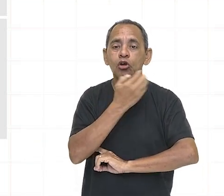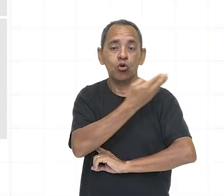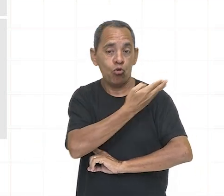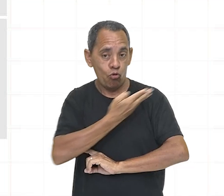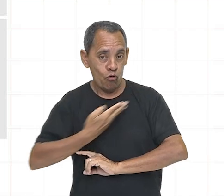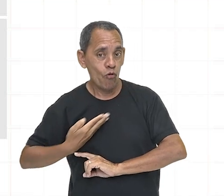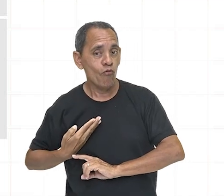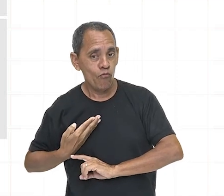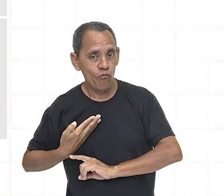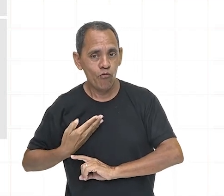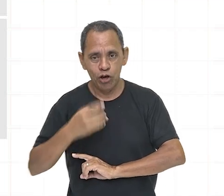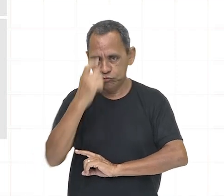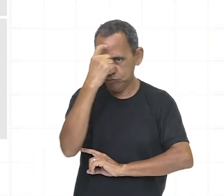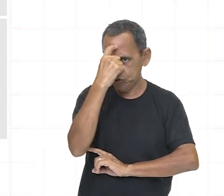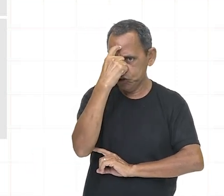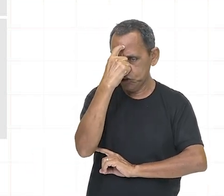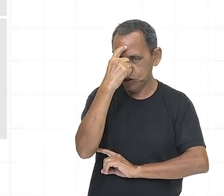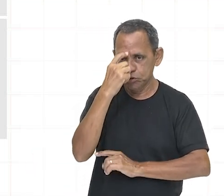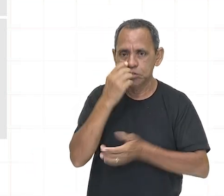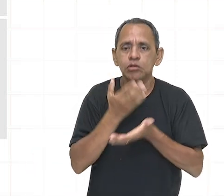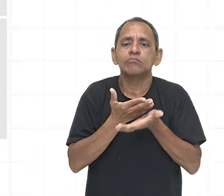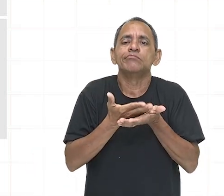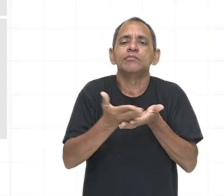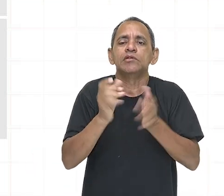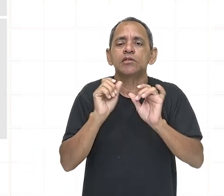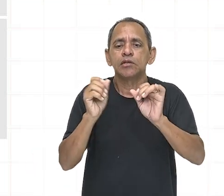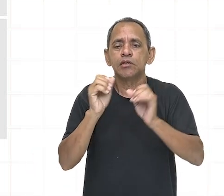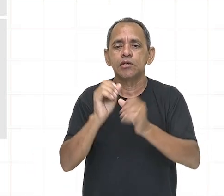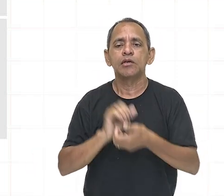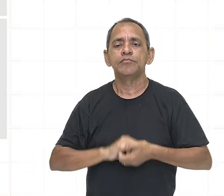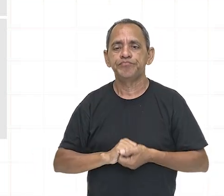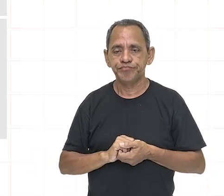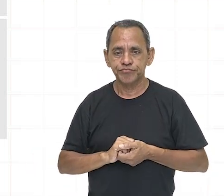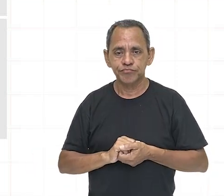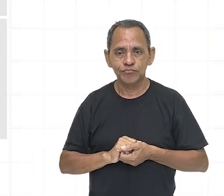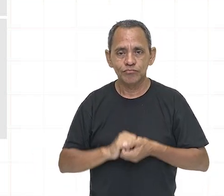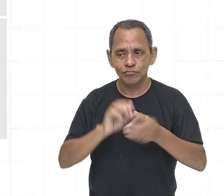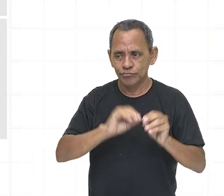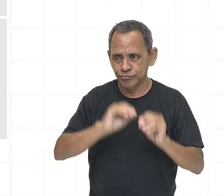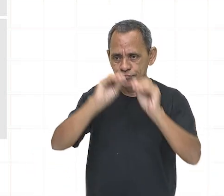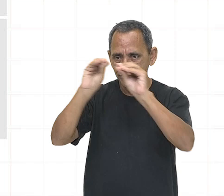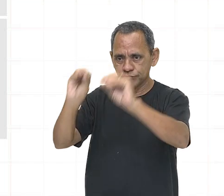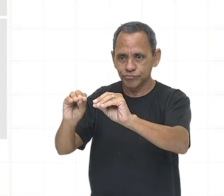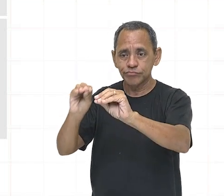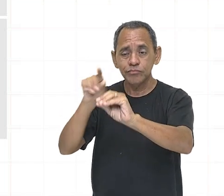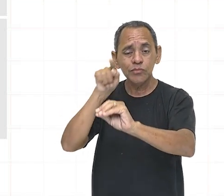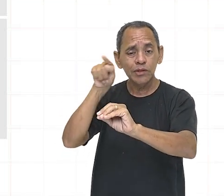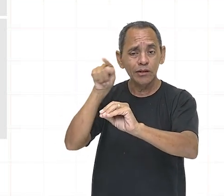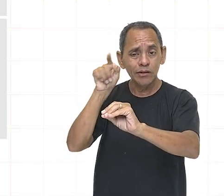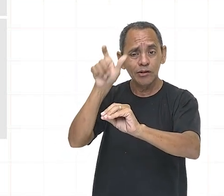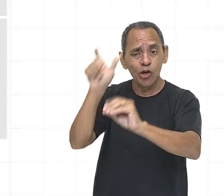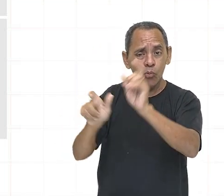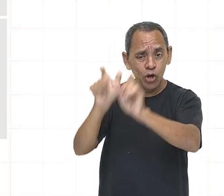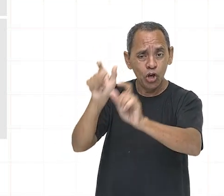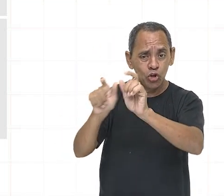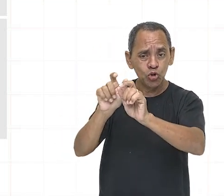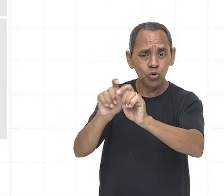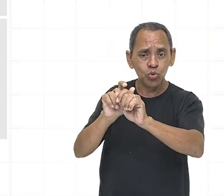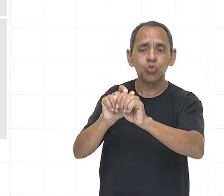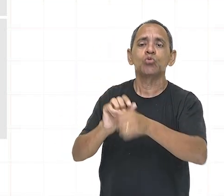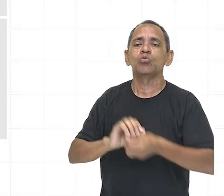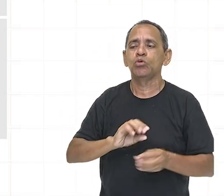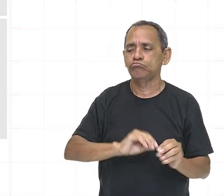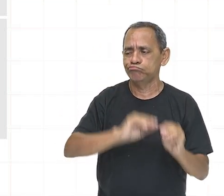governo indiano ele começa a enviar, né, pessoas para irem realmente estudar e trazerem a tecnologia ali do Reino Unido